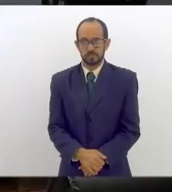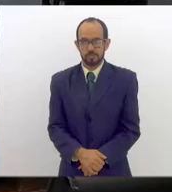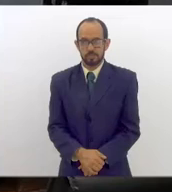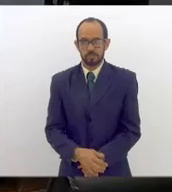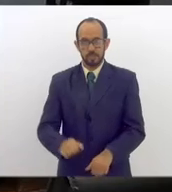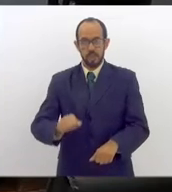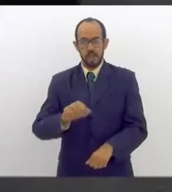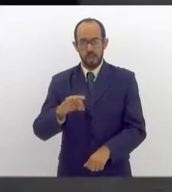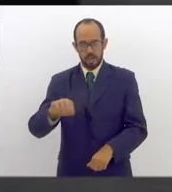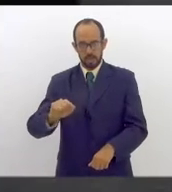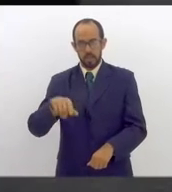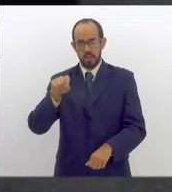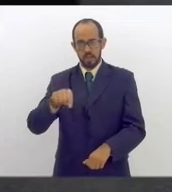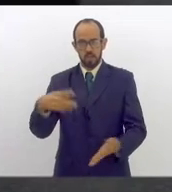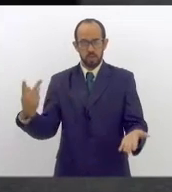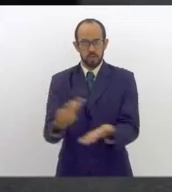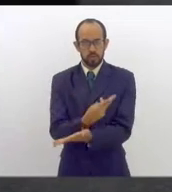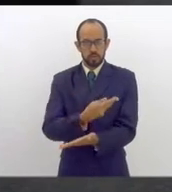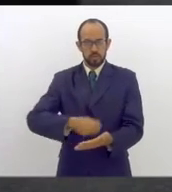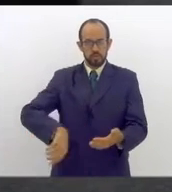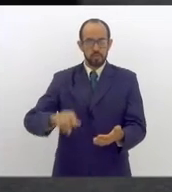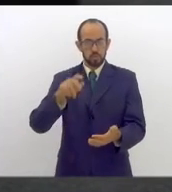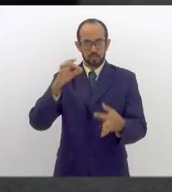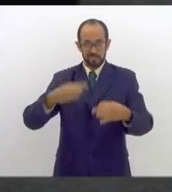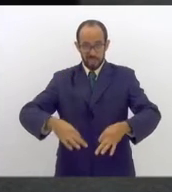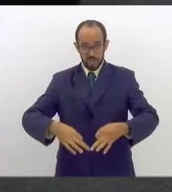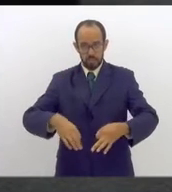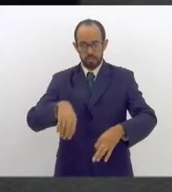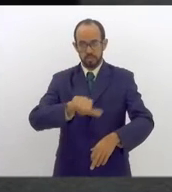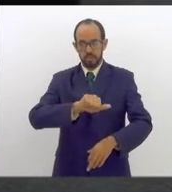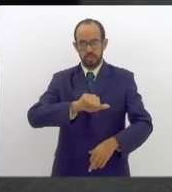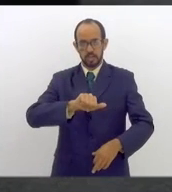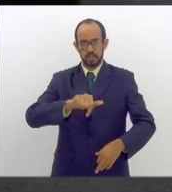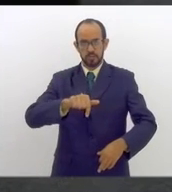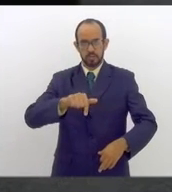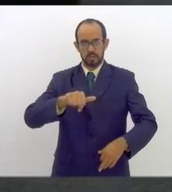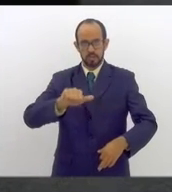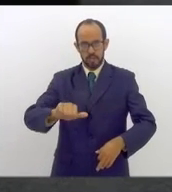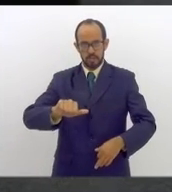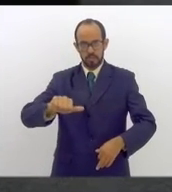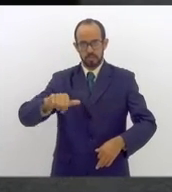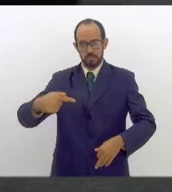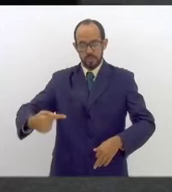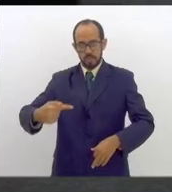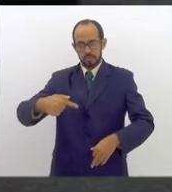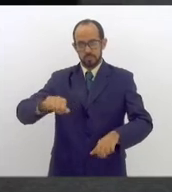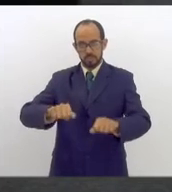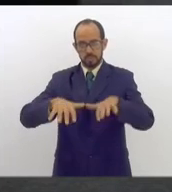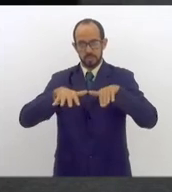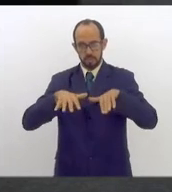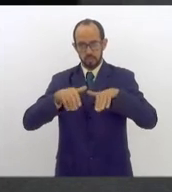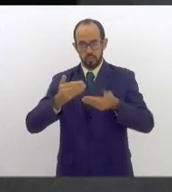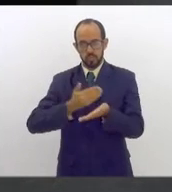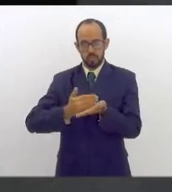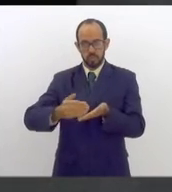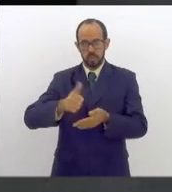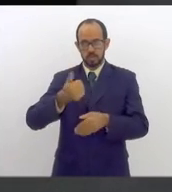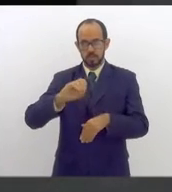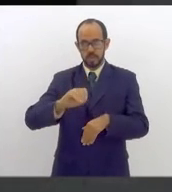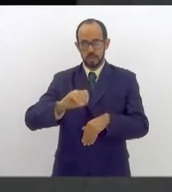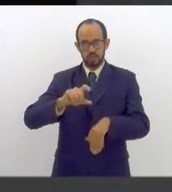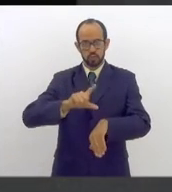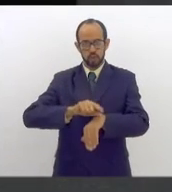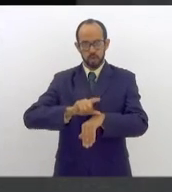A ata reflete com exatidão o ocorrido na 117ª sessão extraordinária, que, iniciada às 10